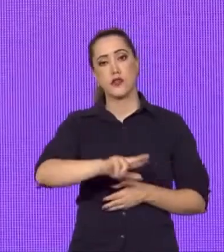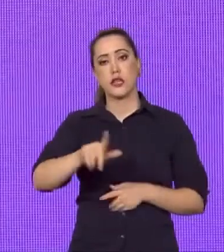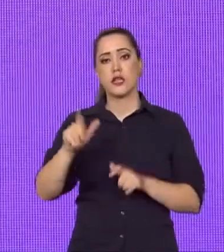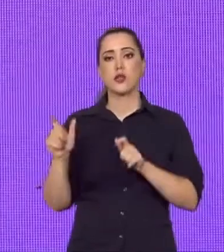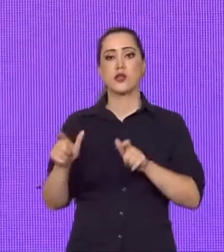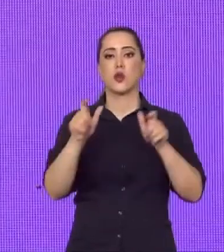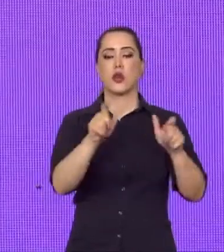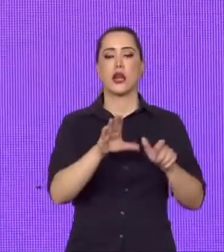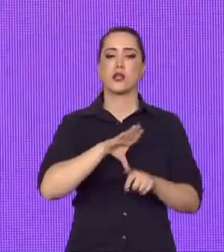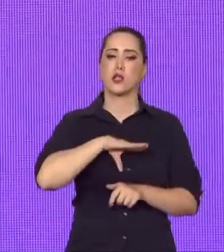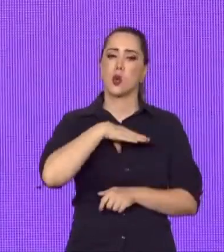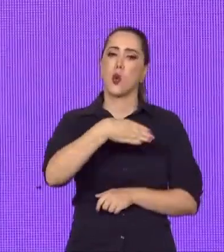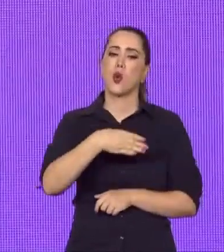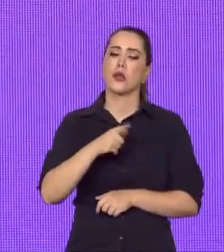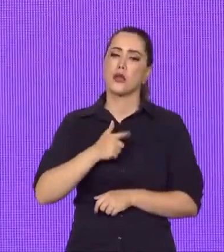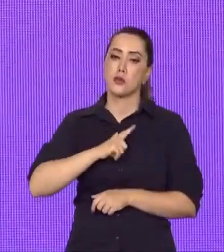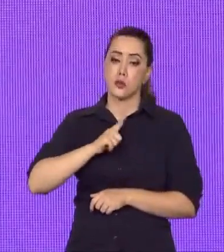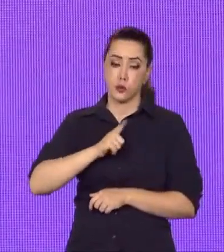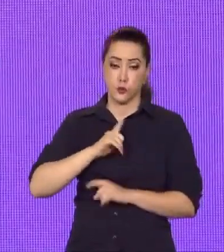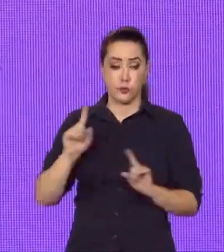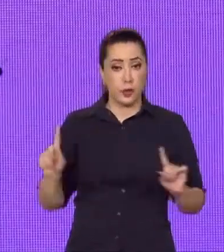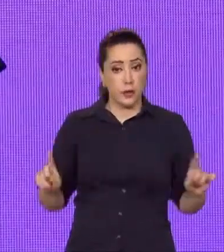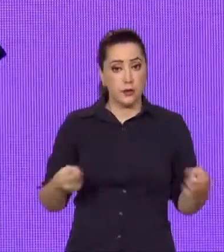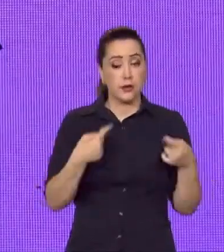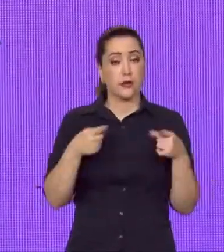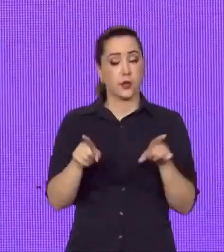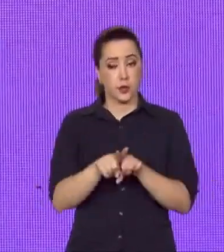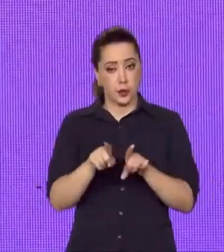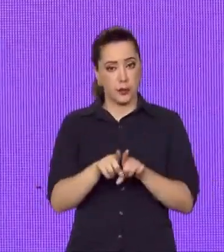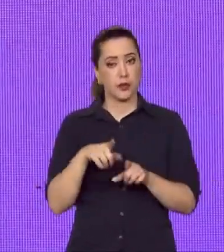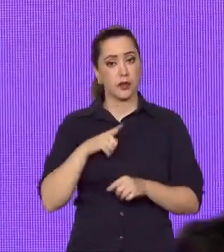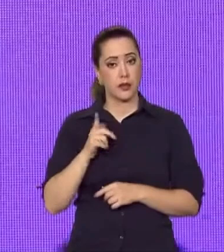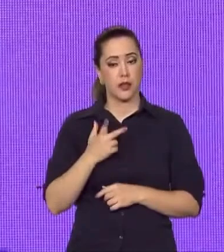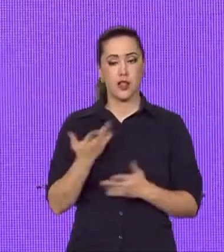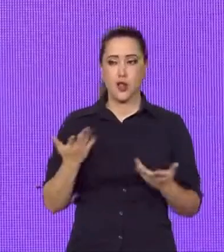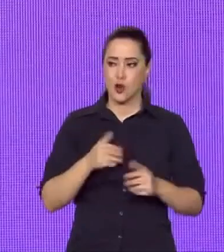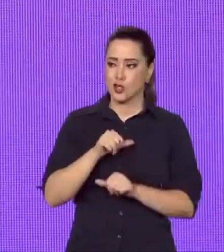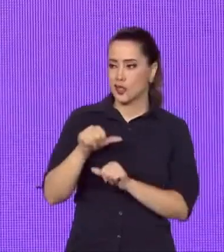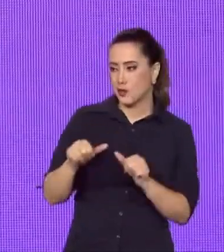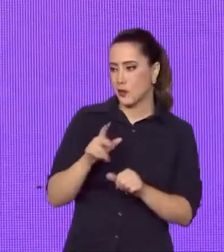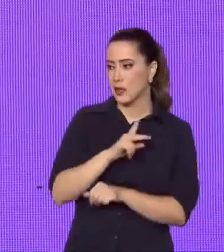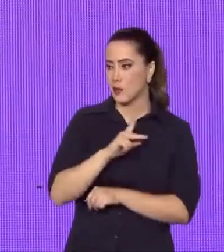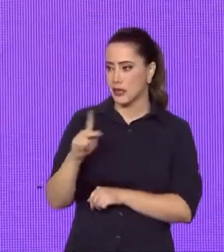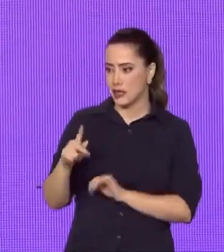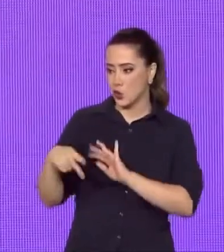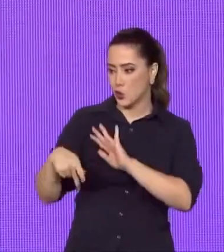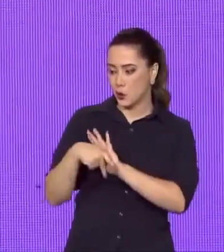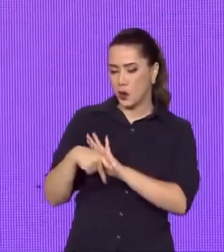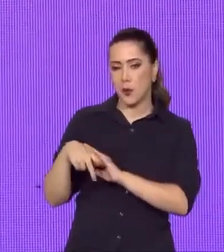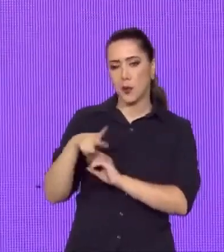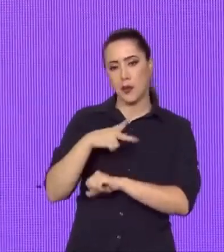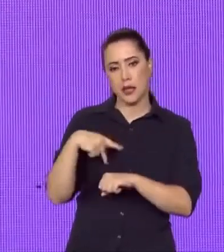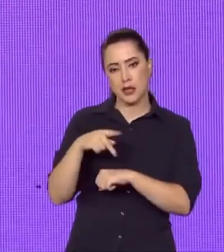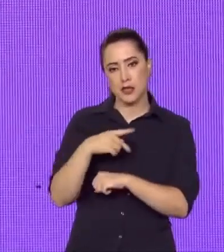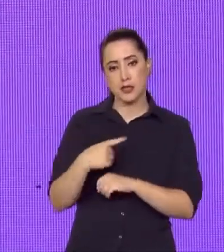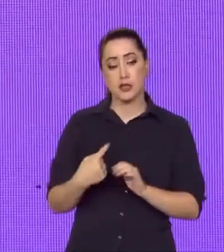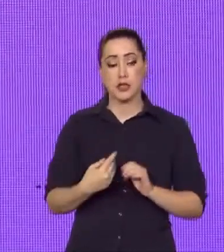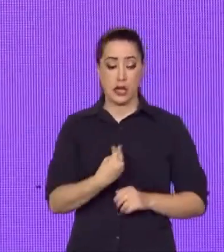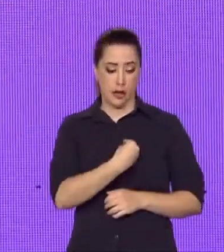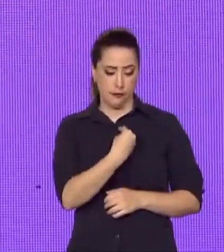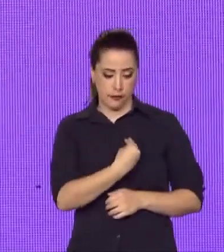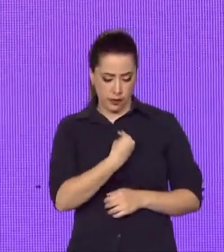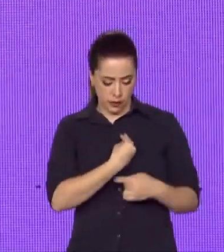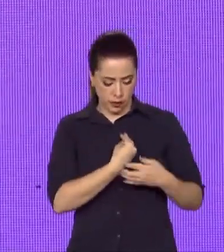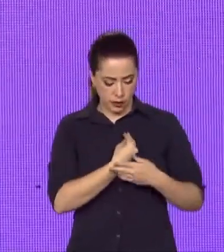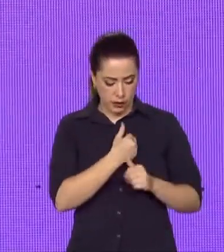foram corajosas e desafiadoras e se tornaram presidentas de seus países, que colocaram suas vidas a serviço